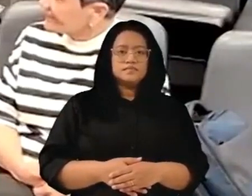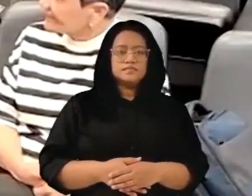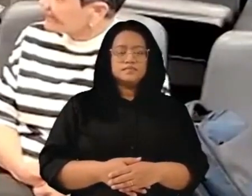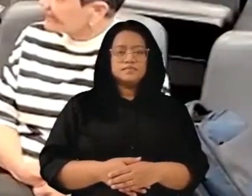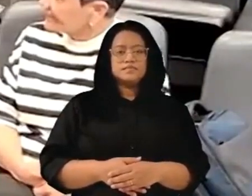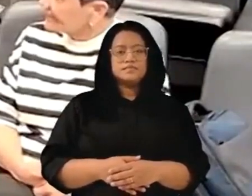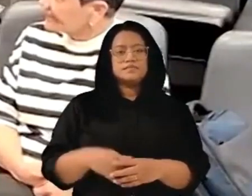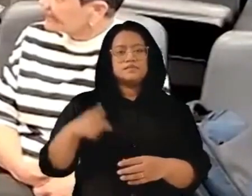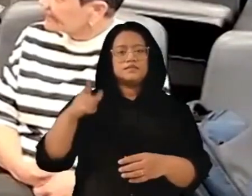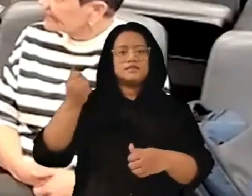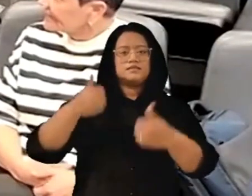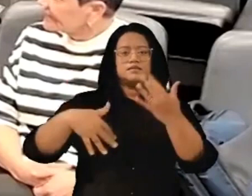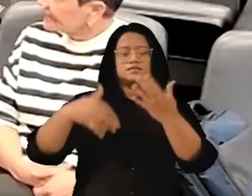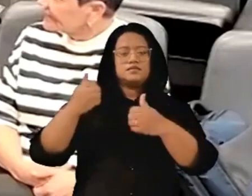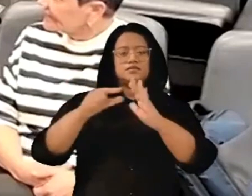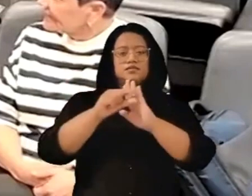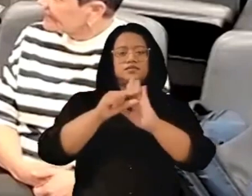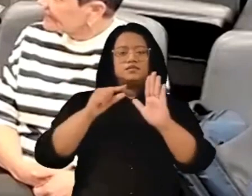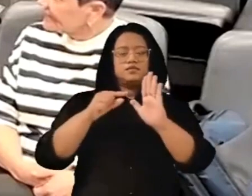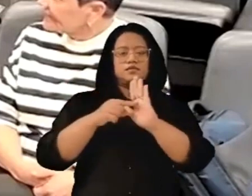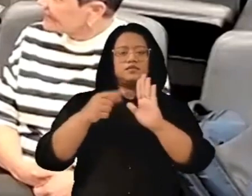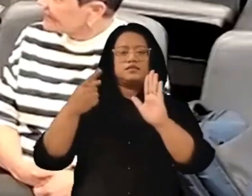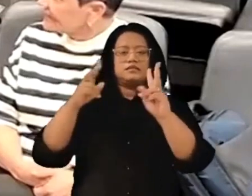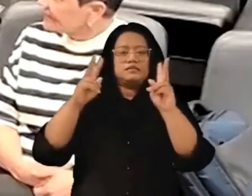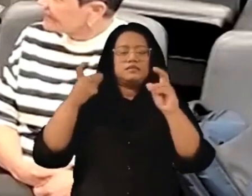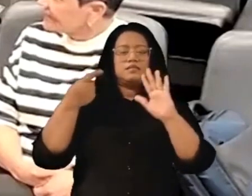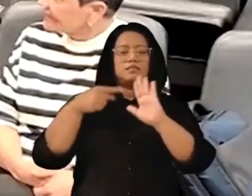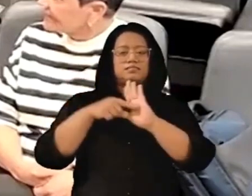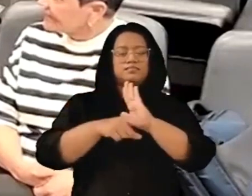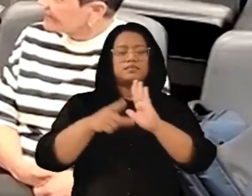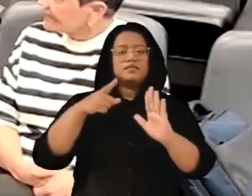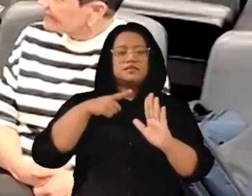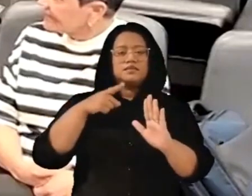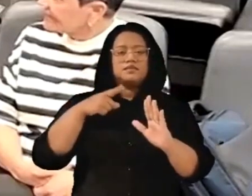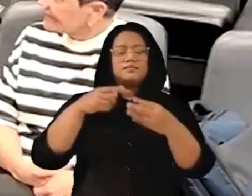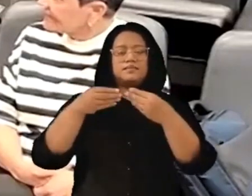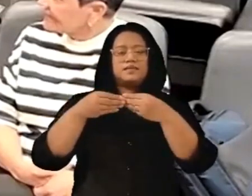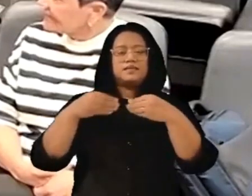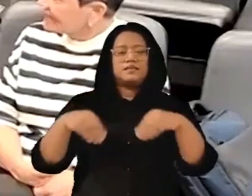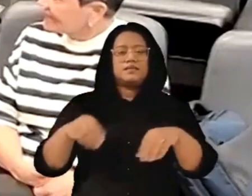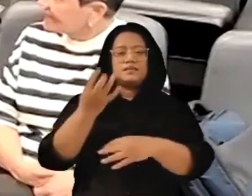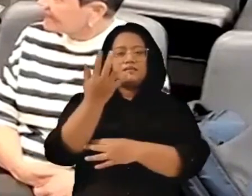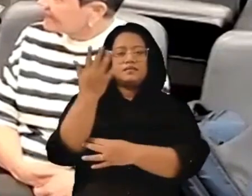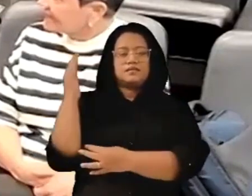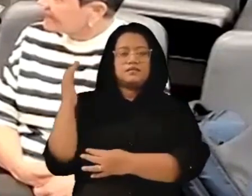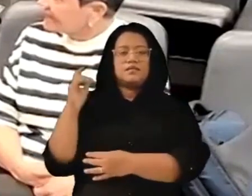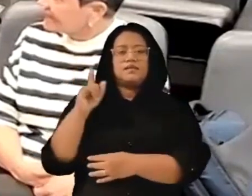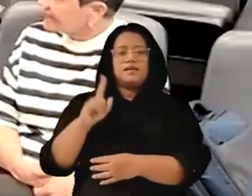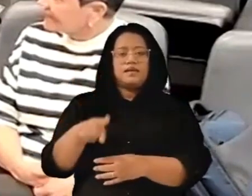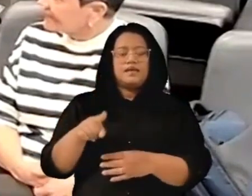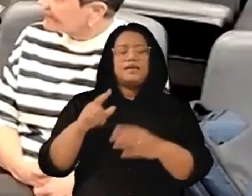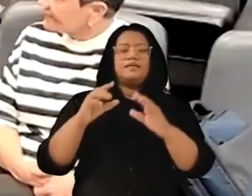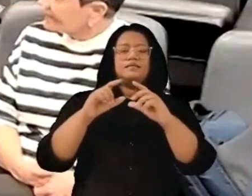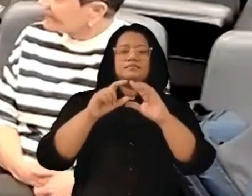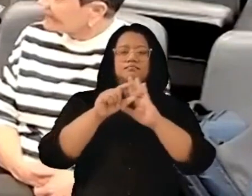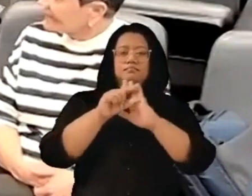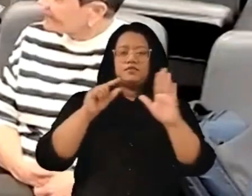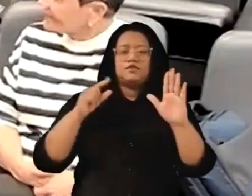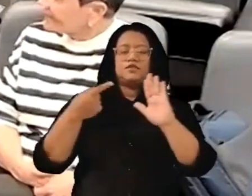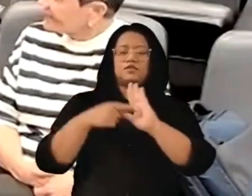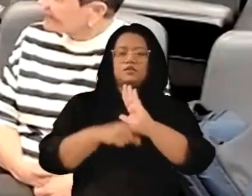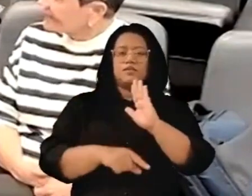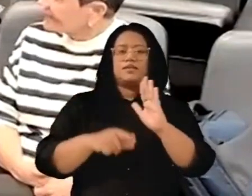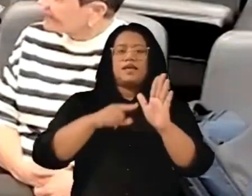instrução probatória de processos complexos e todo processo que envolve dano ambiental é, por si, um processo complexo, a